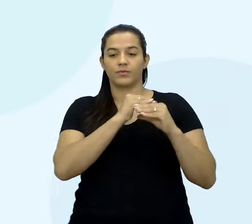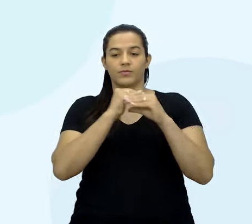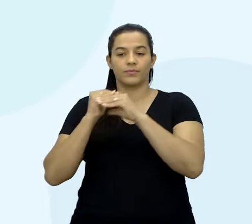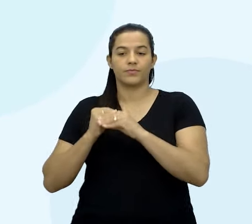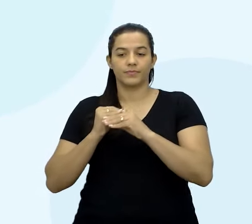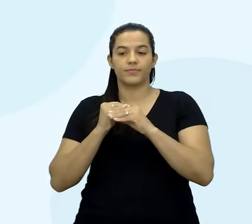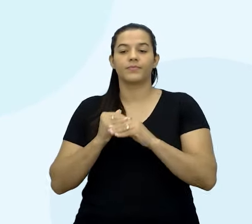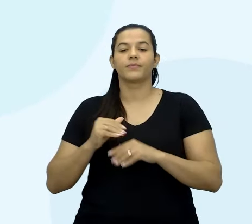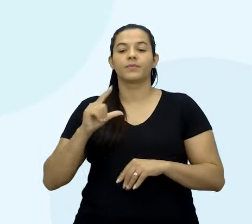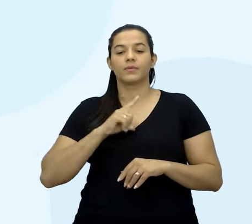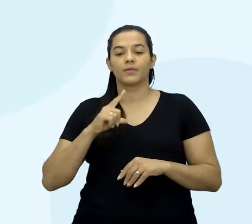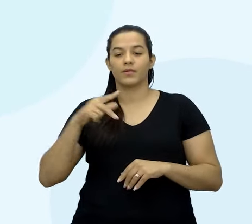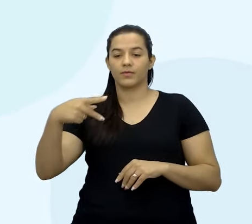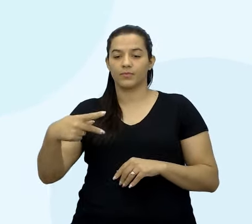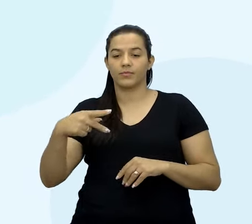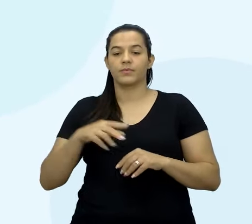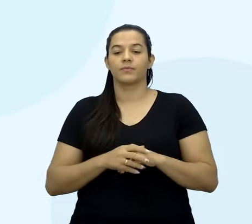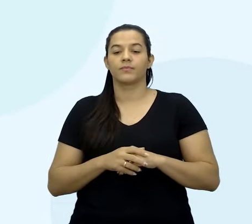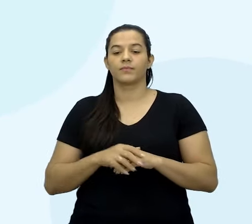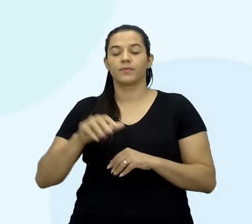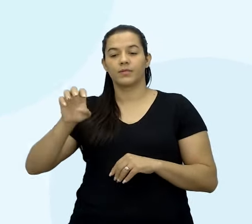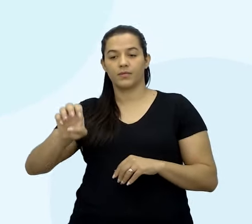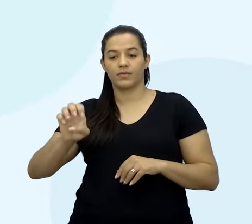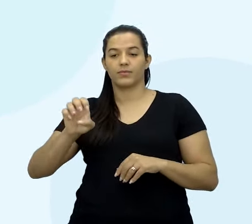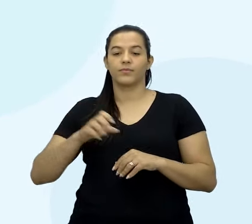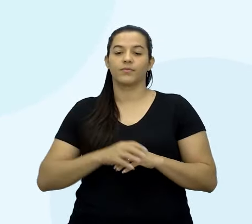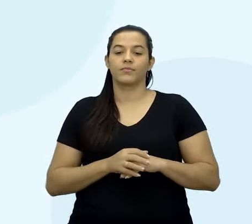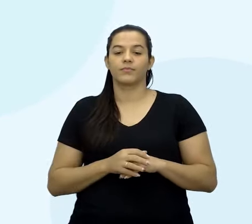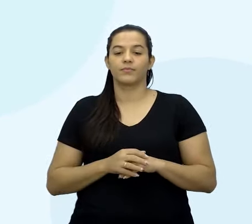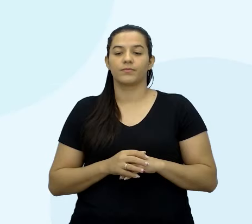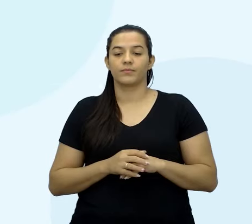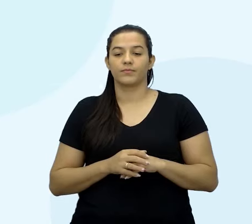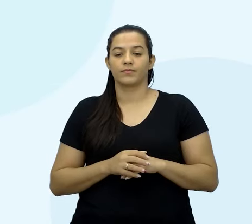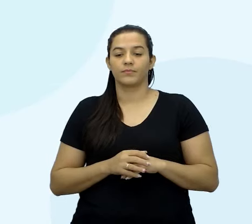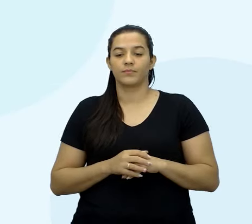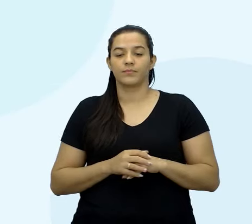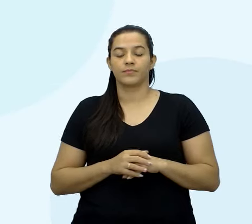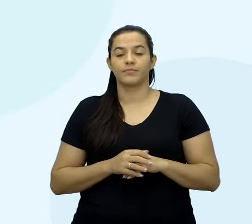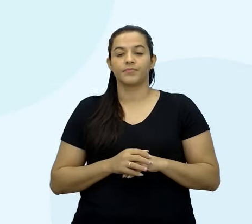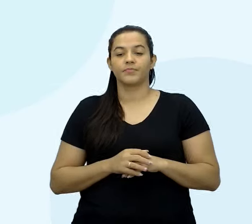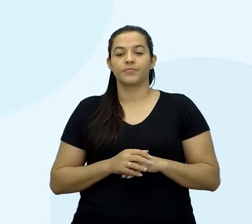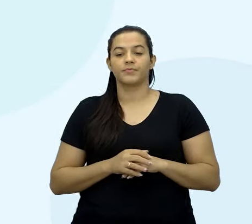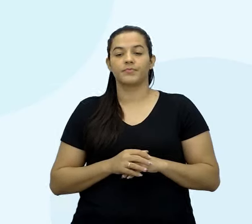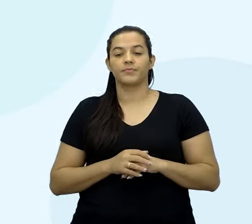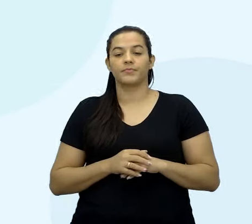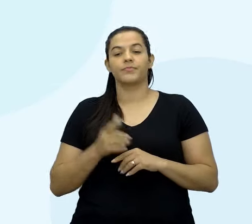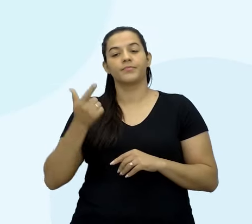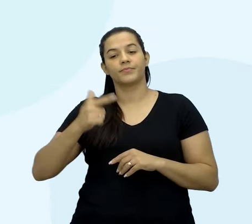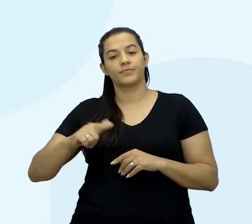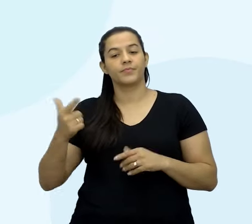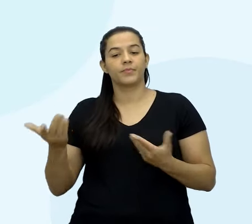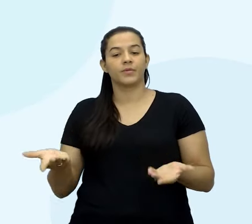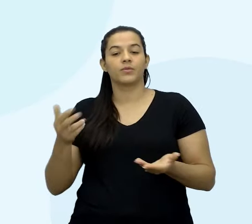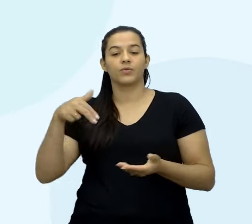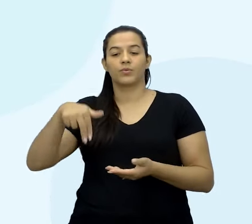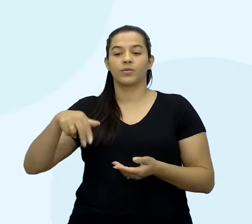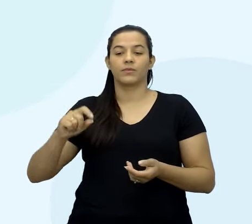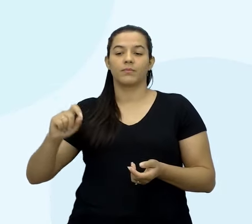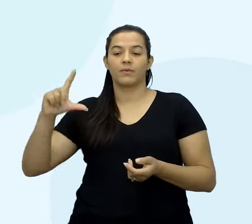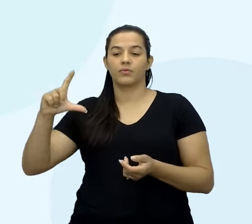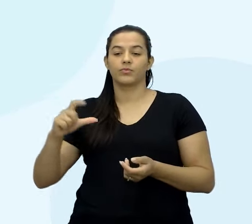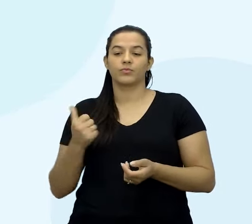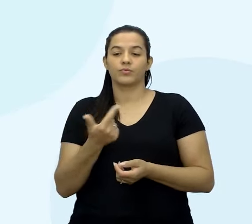Tabelado. Tem o desvio padrão tem a margem de erro que é o Ezinho, né? O Pzinho que é o desvio padrão o Ezinho que é a margem de erro tem, mas não tem o N maiúsculo